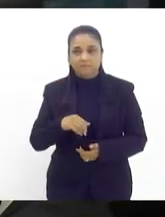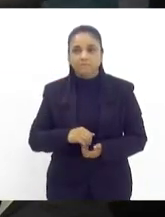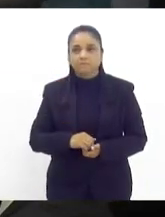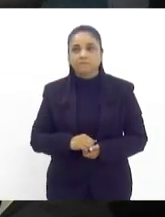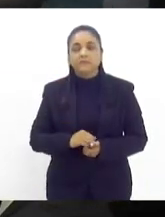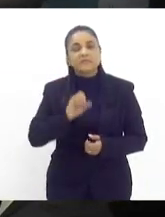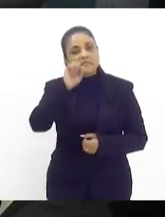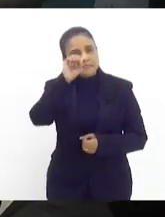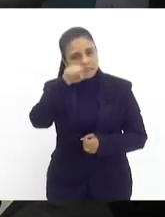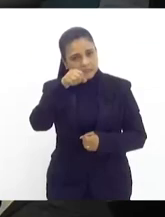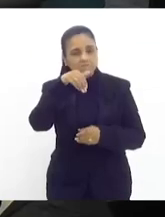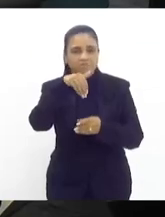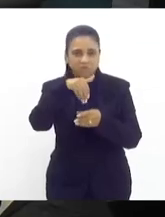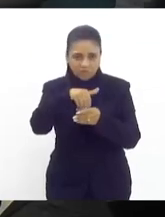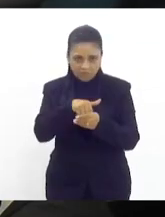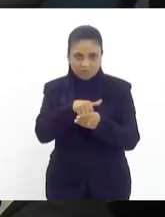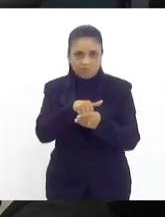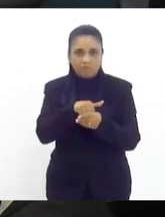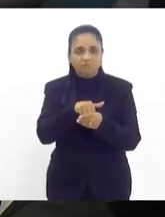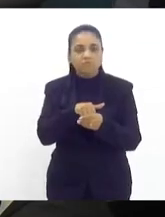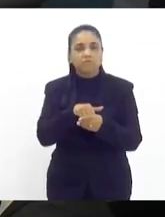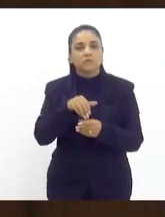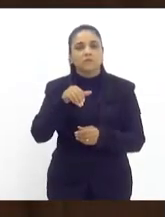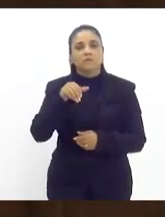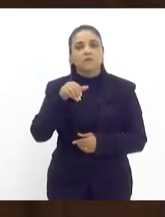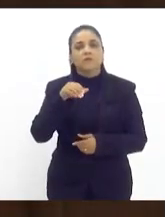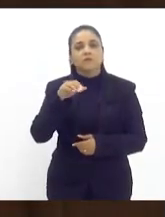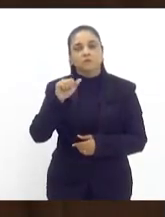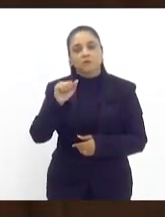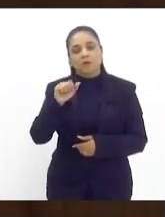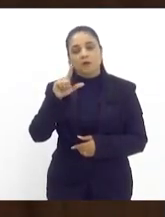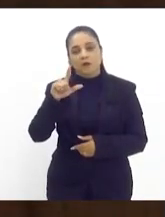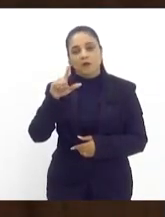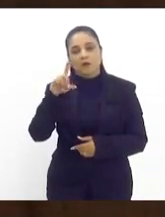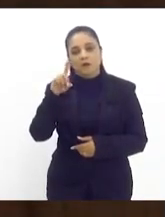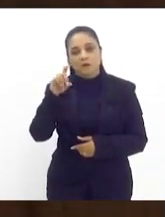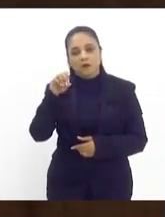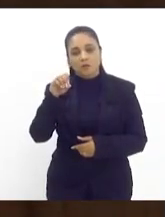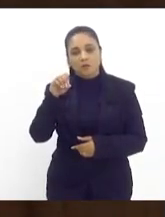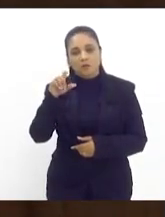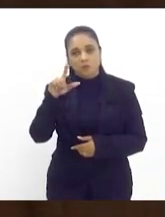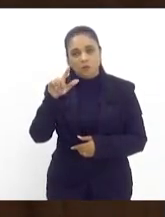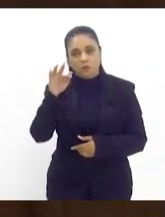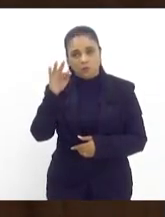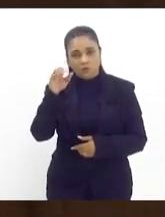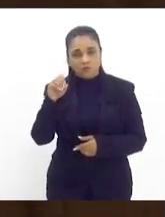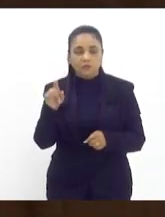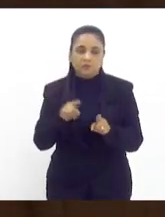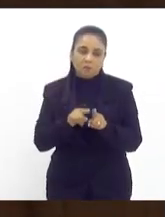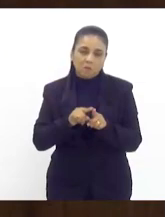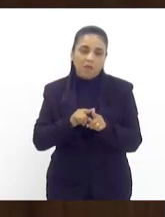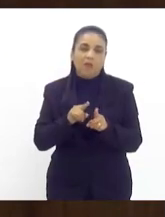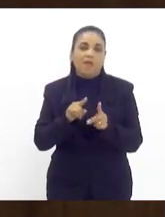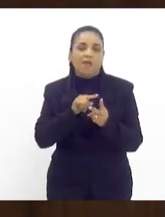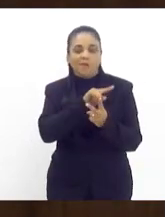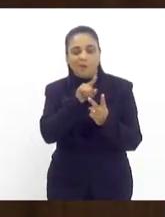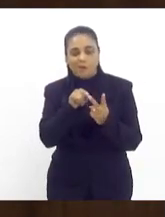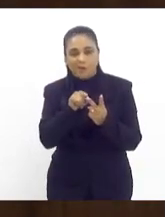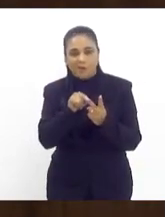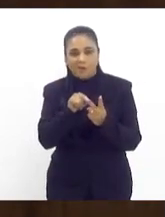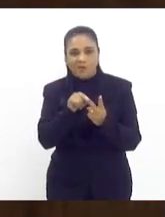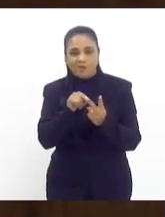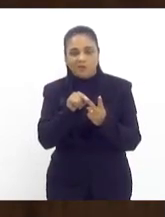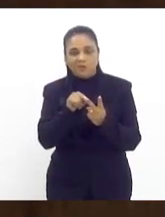Meu voto é sim no candidato Leandro Konder. E eu já gostaria de deixar também consignado o meu voto de